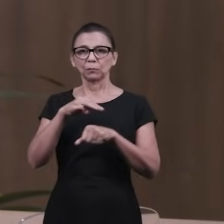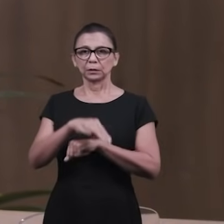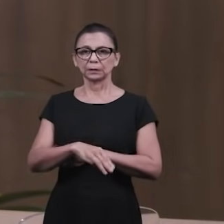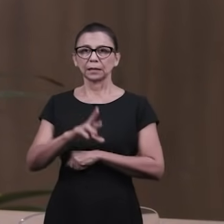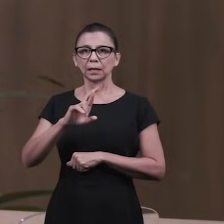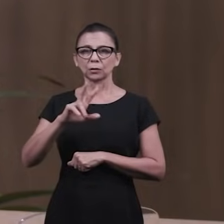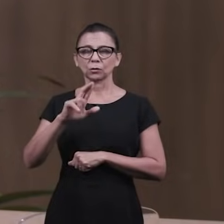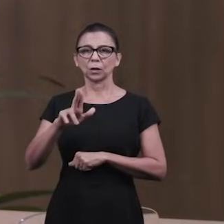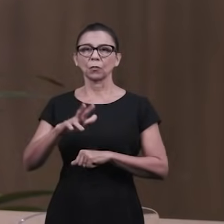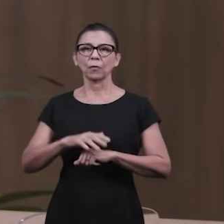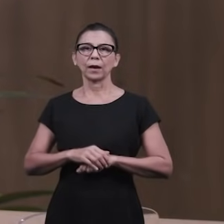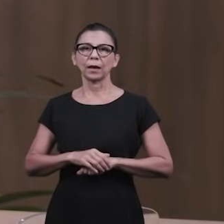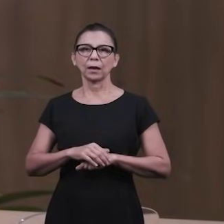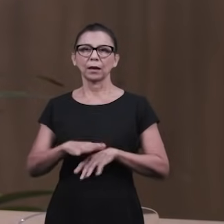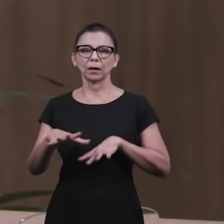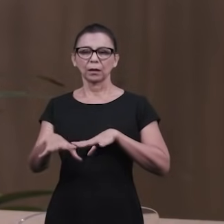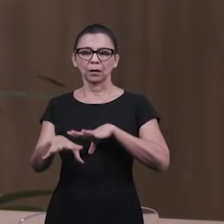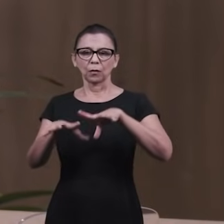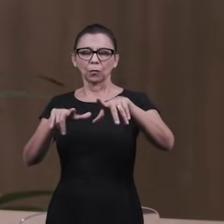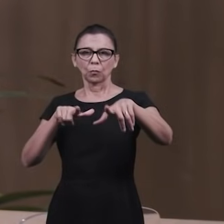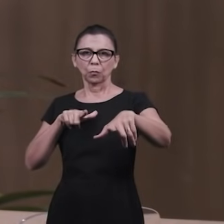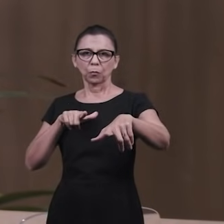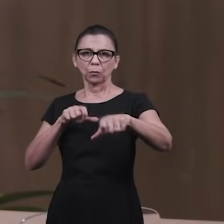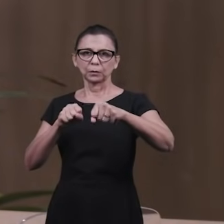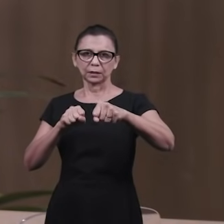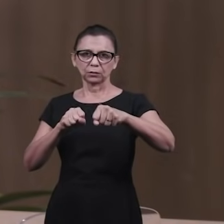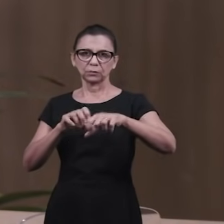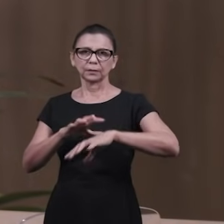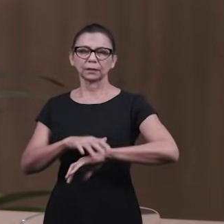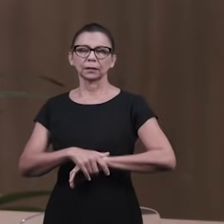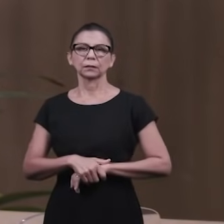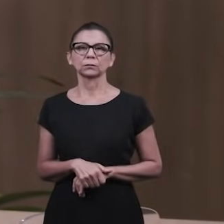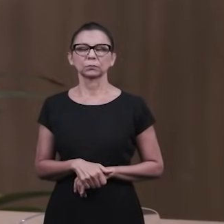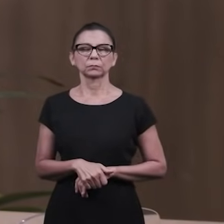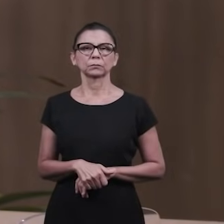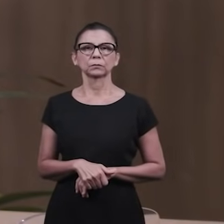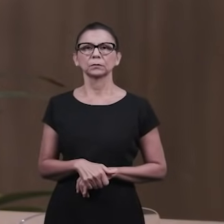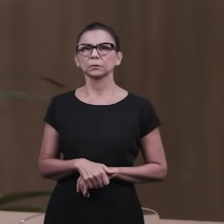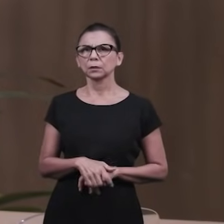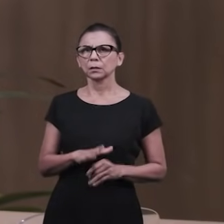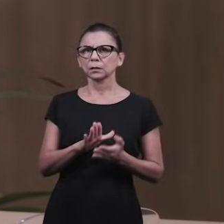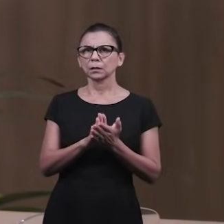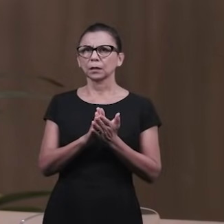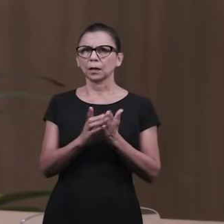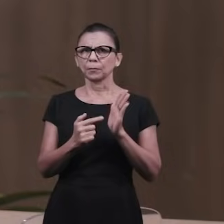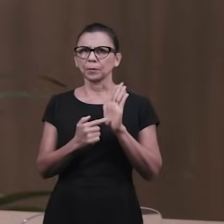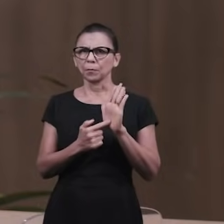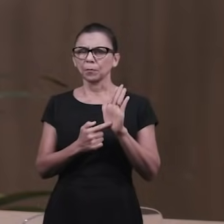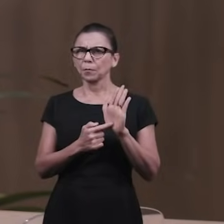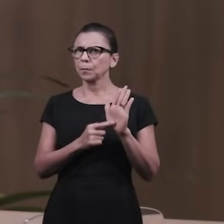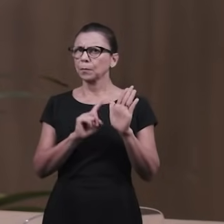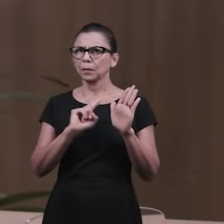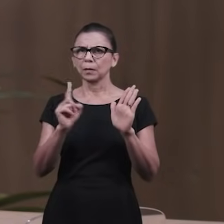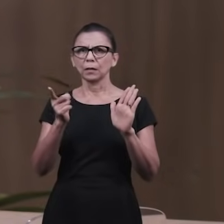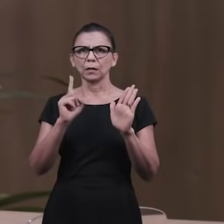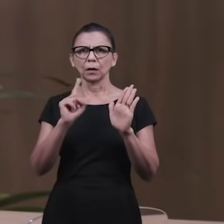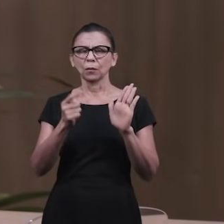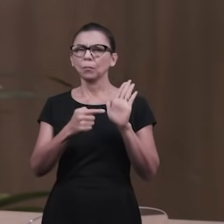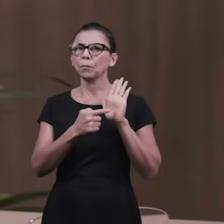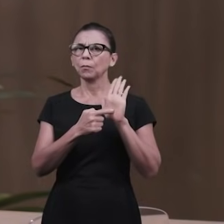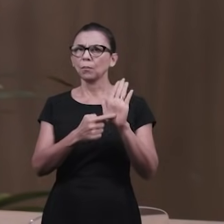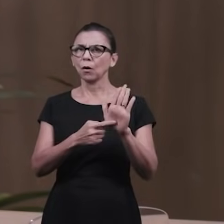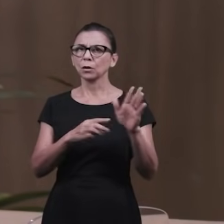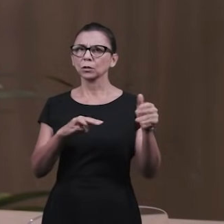ministério não é título. Em momento nenhum você vê na Bíblia o